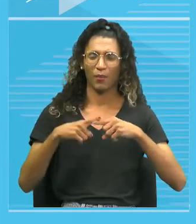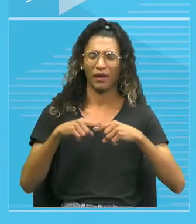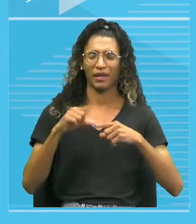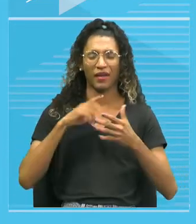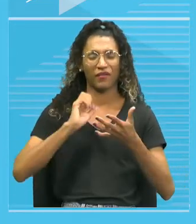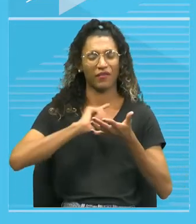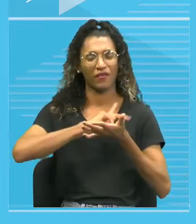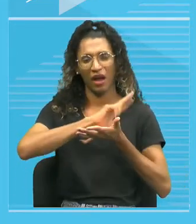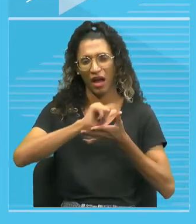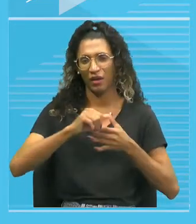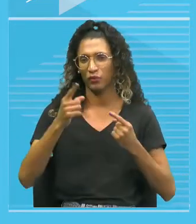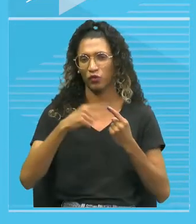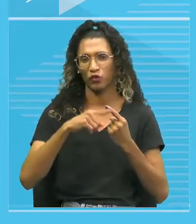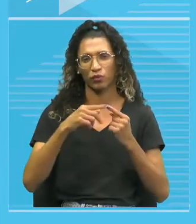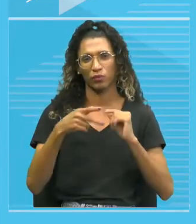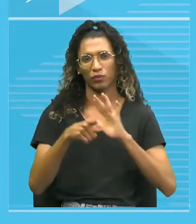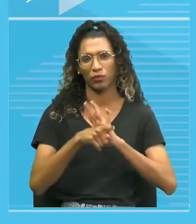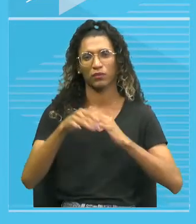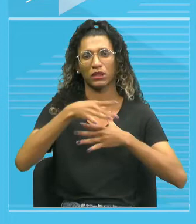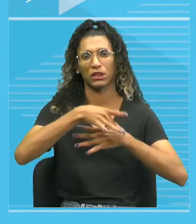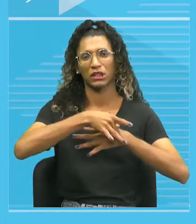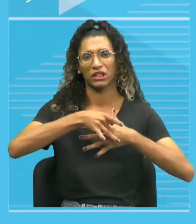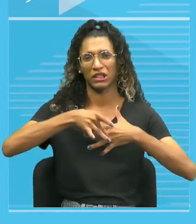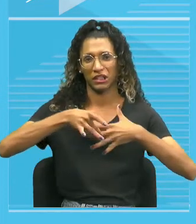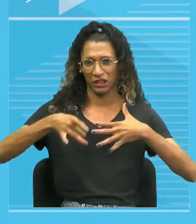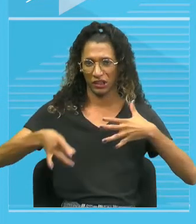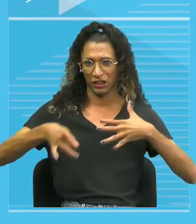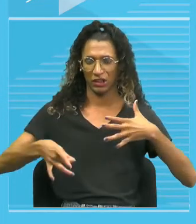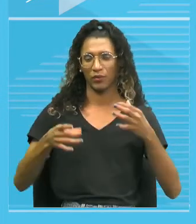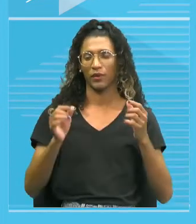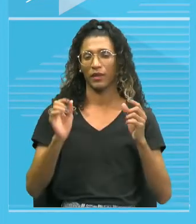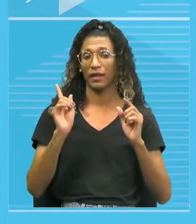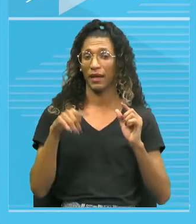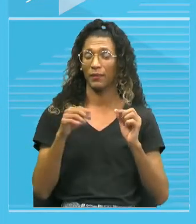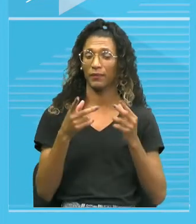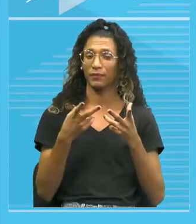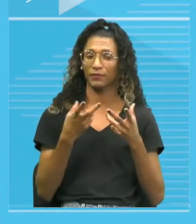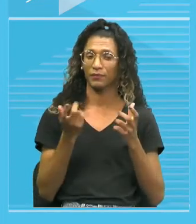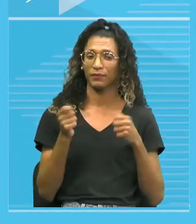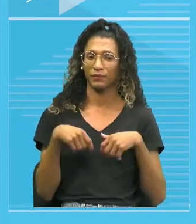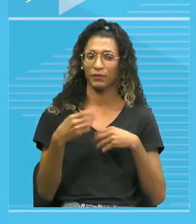nosso corpo que reagem de maneira diferente